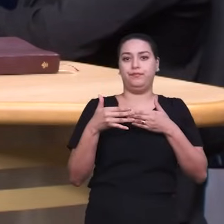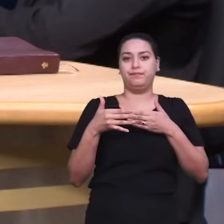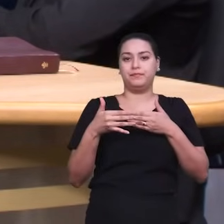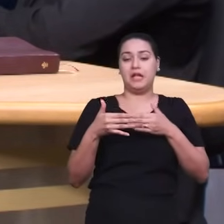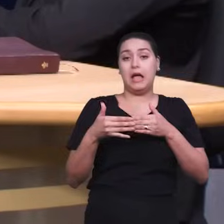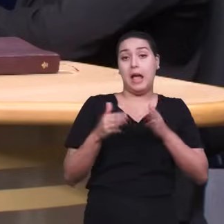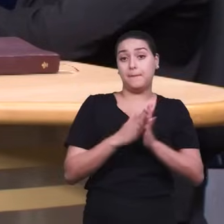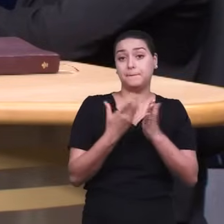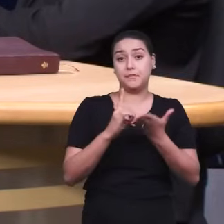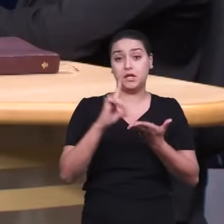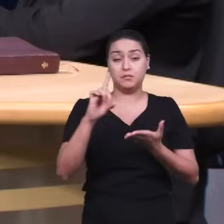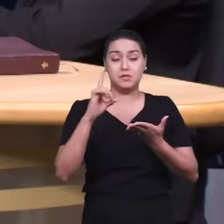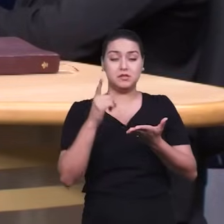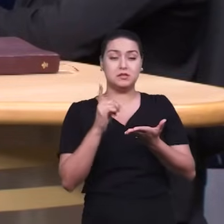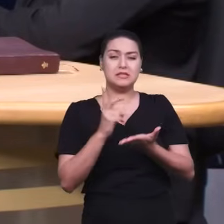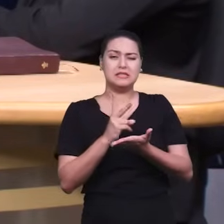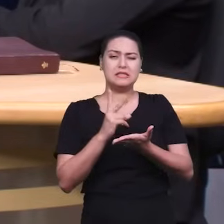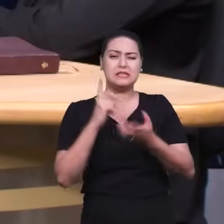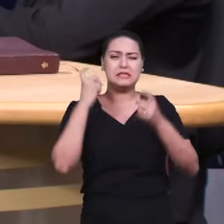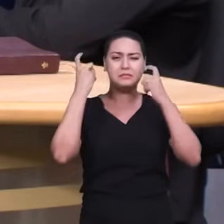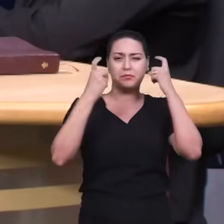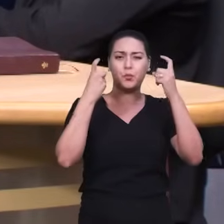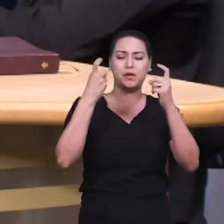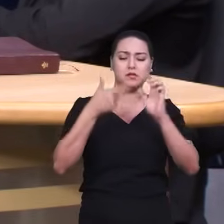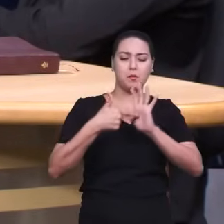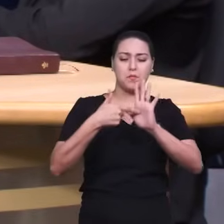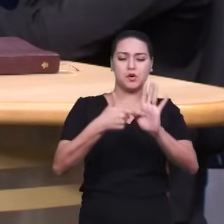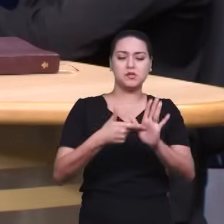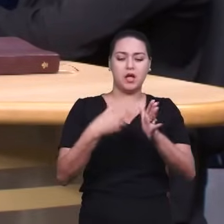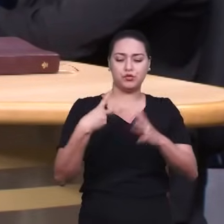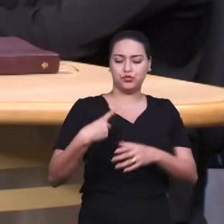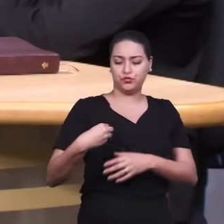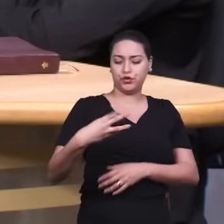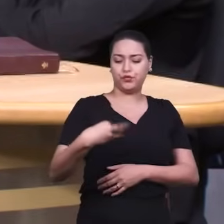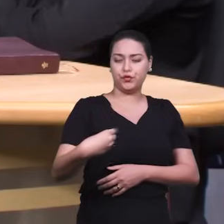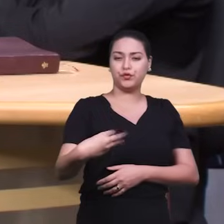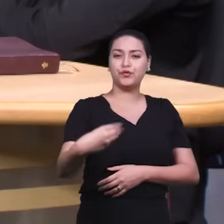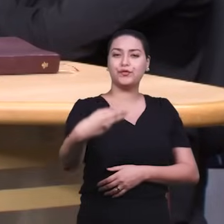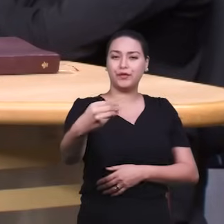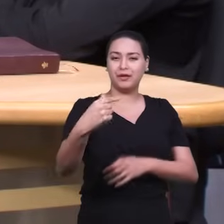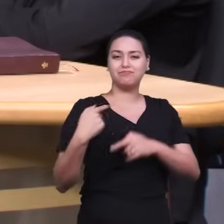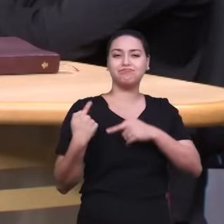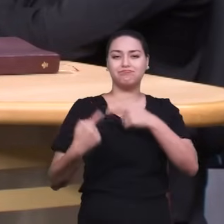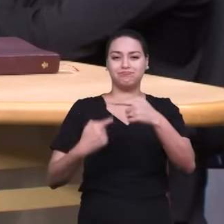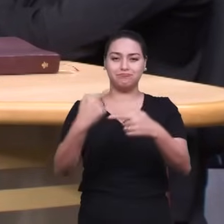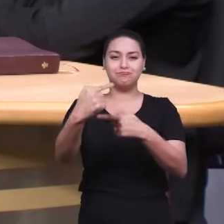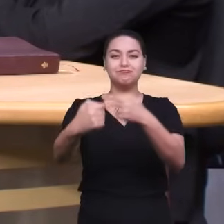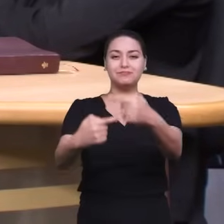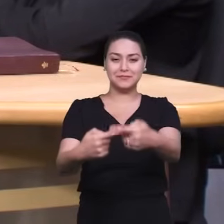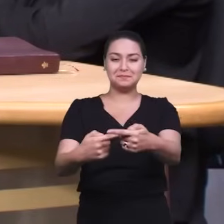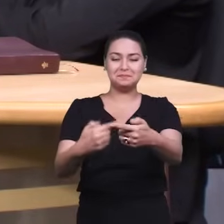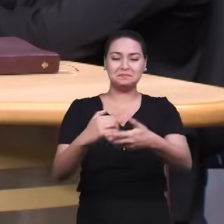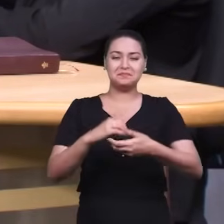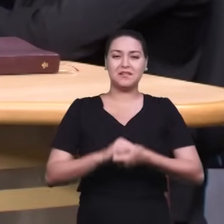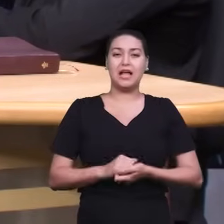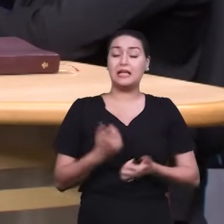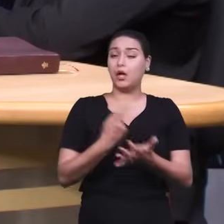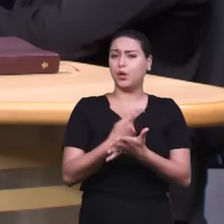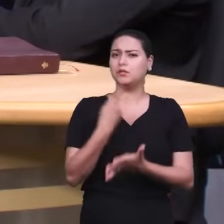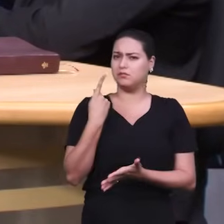ela sempre se preocupou em mostrar, né, essas genealogias, e a gente vai percebendo